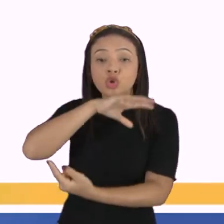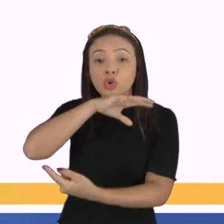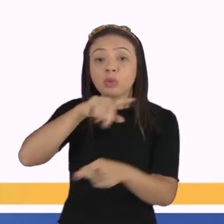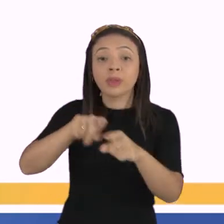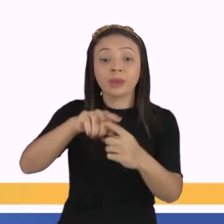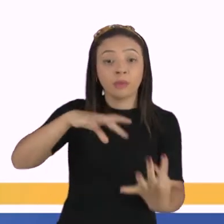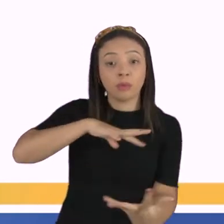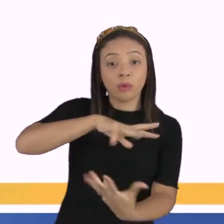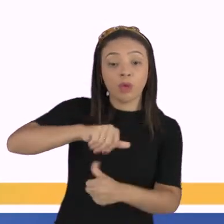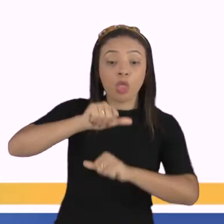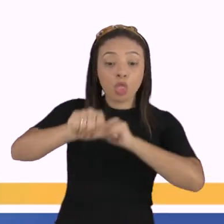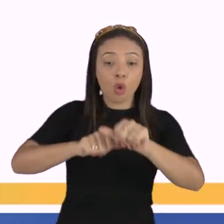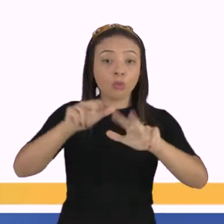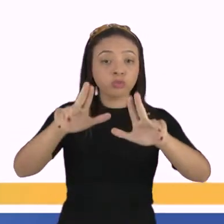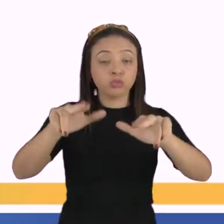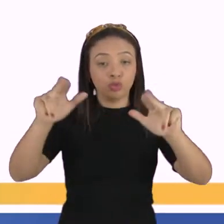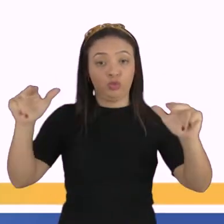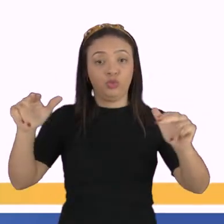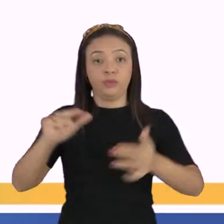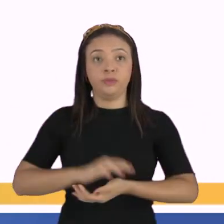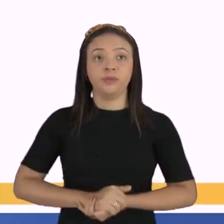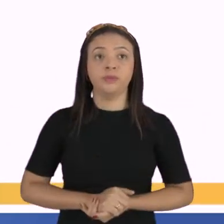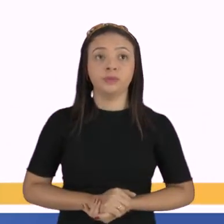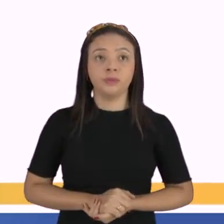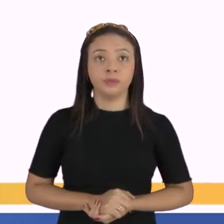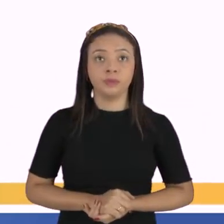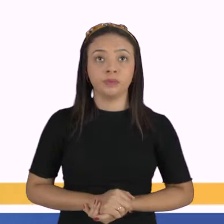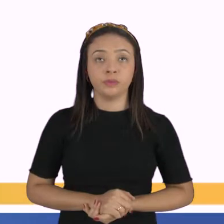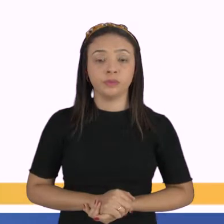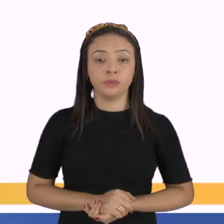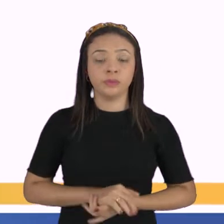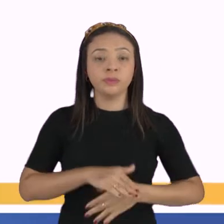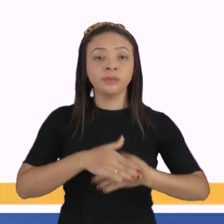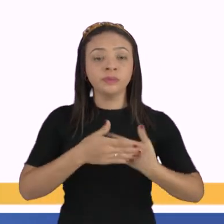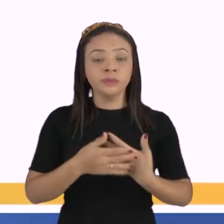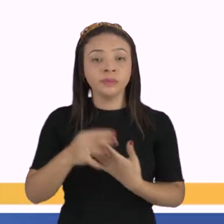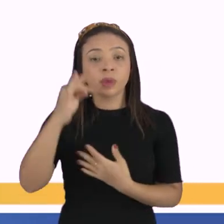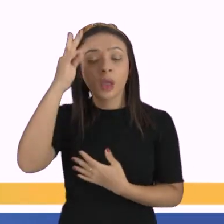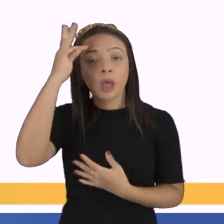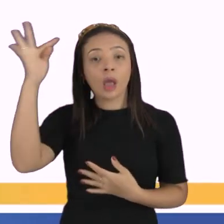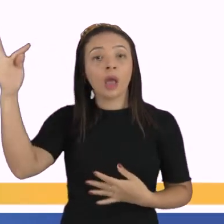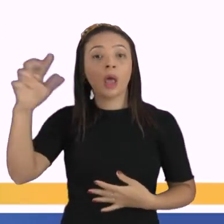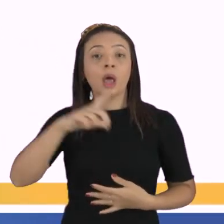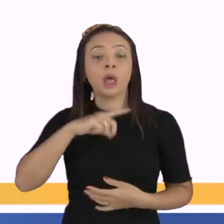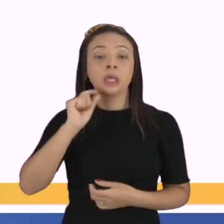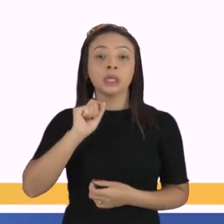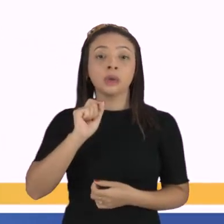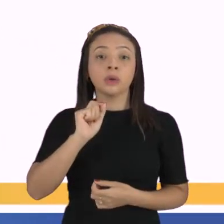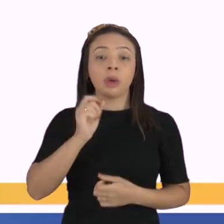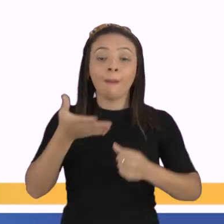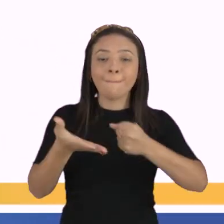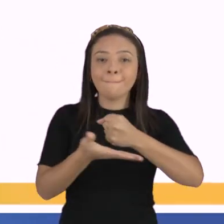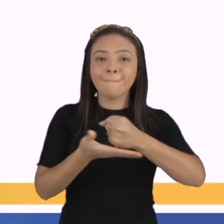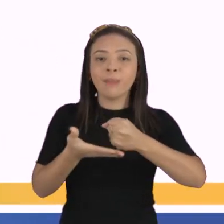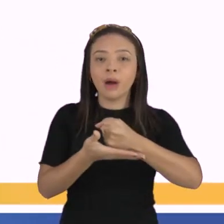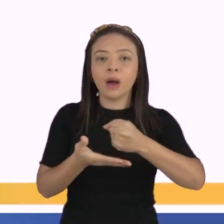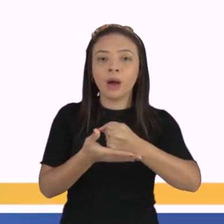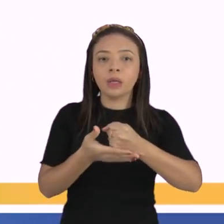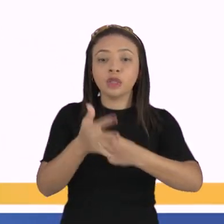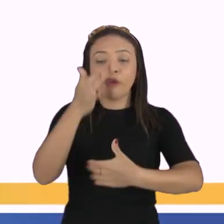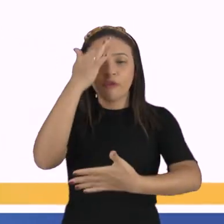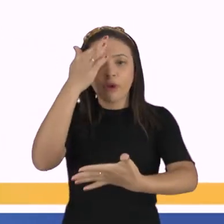são imutáveis, o universo é imutável. No caso, essa teoria ela é baseada em questões